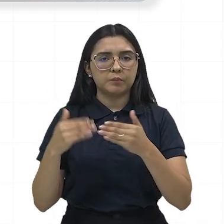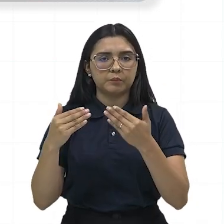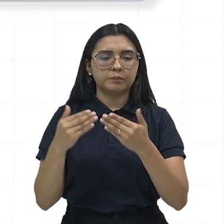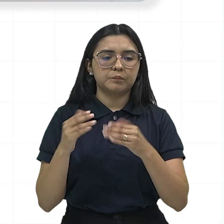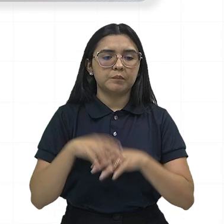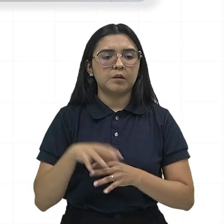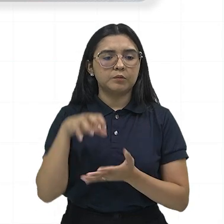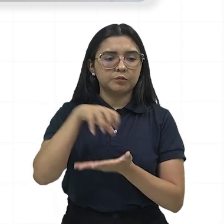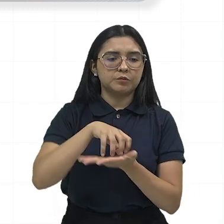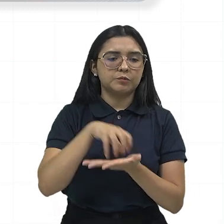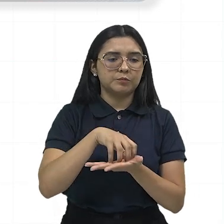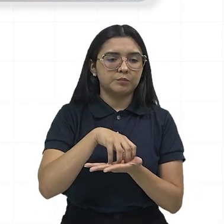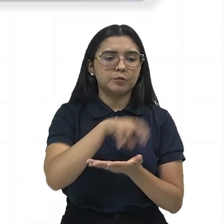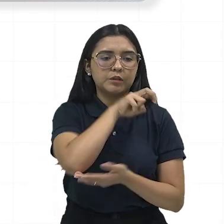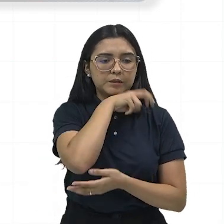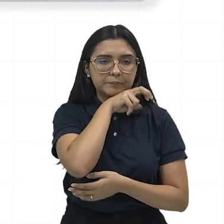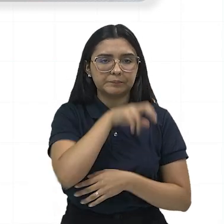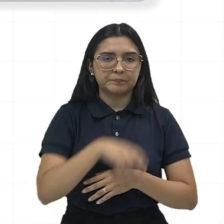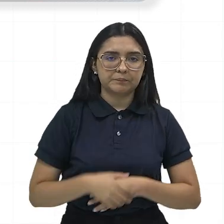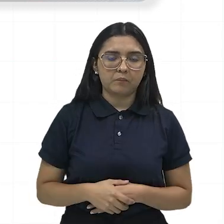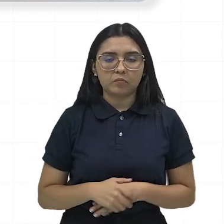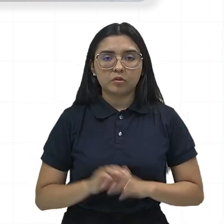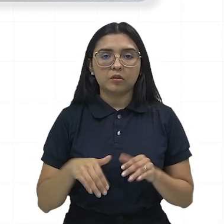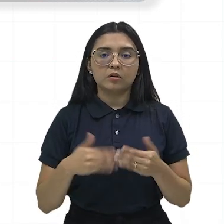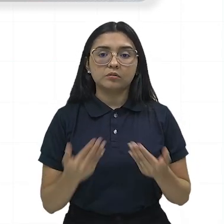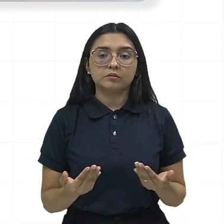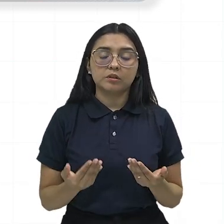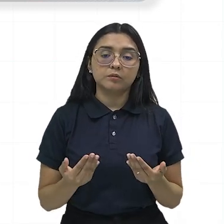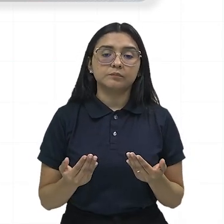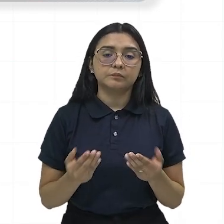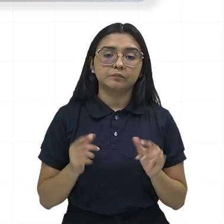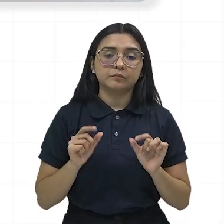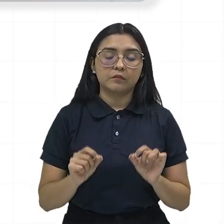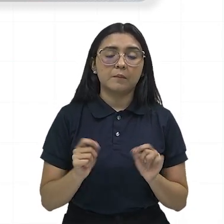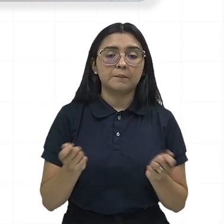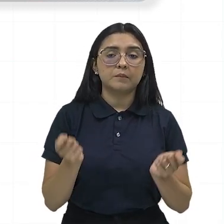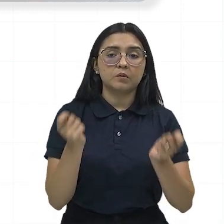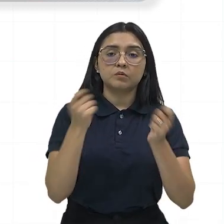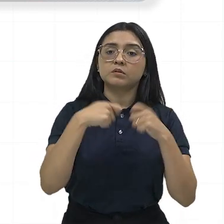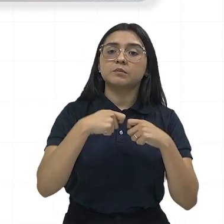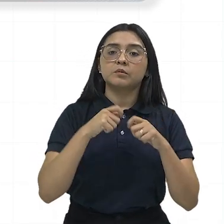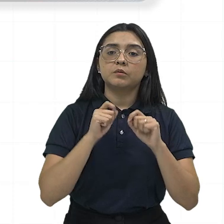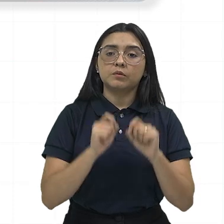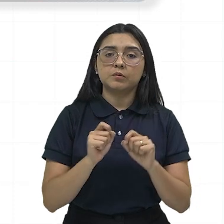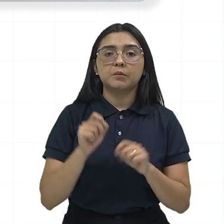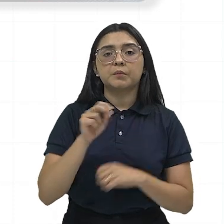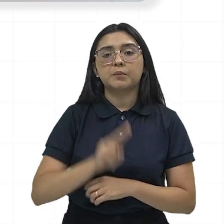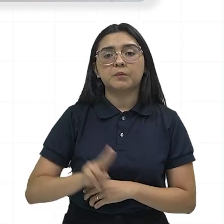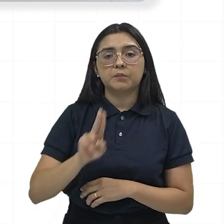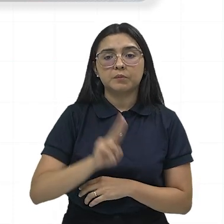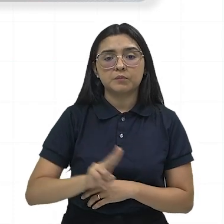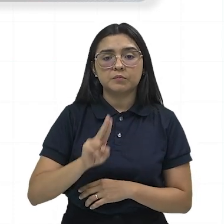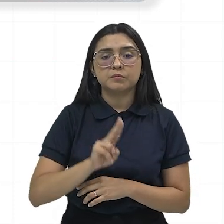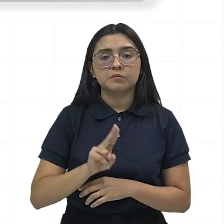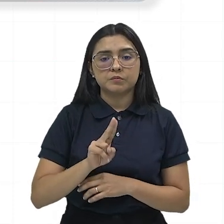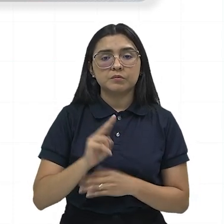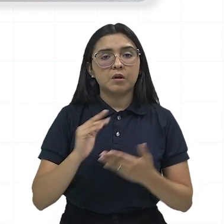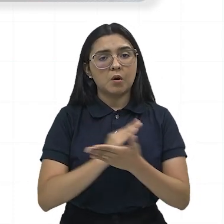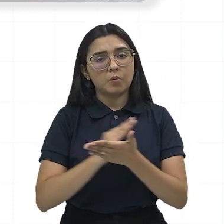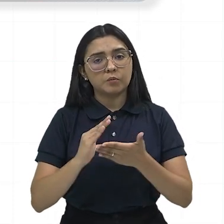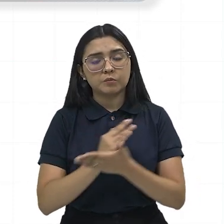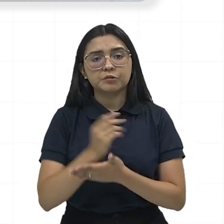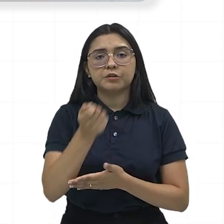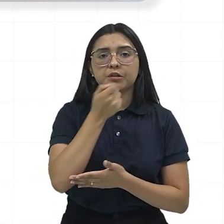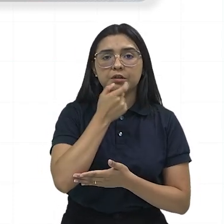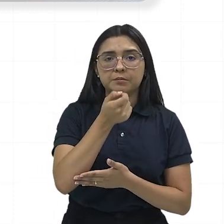Instituto Butantan, ok? E aí, no entanto, é possível fazer o uso de analgésicos